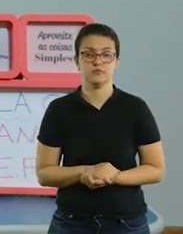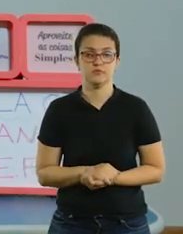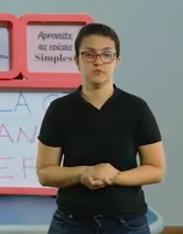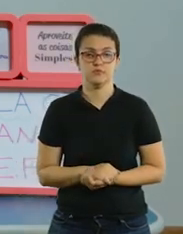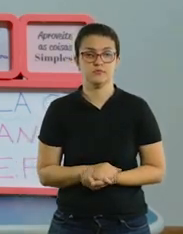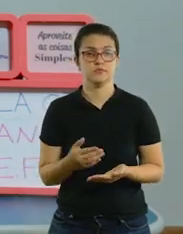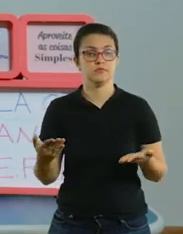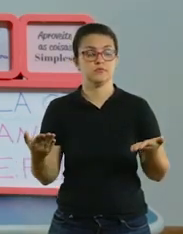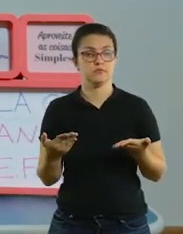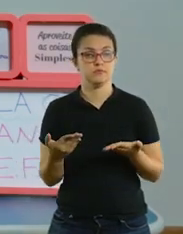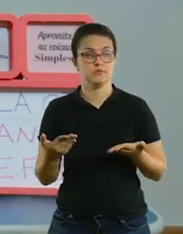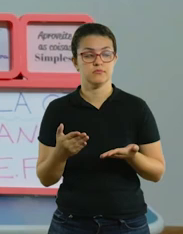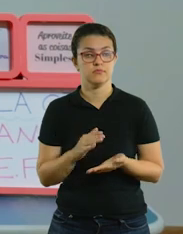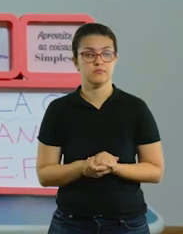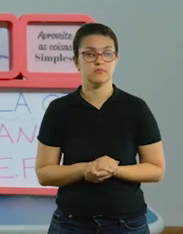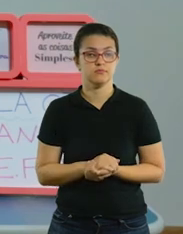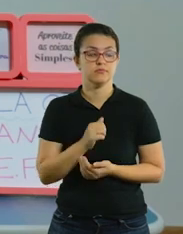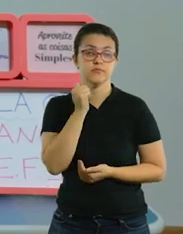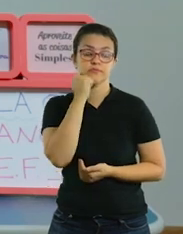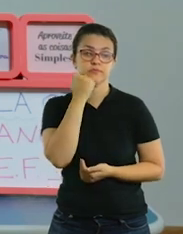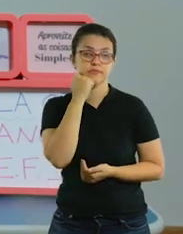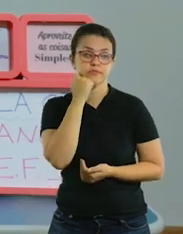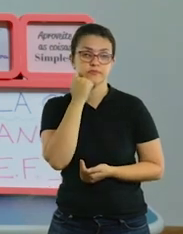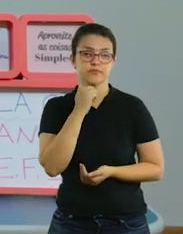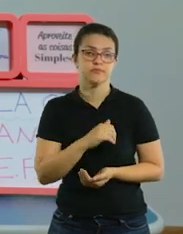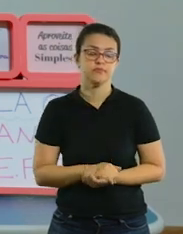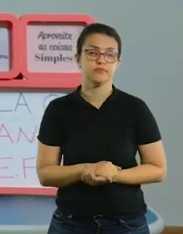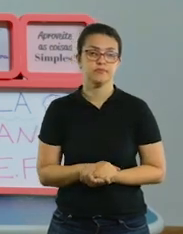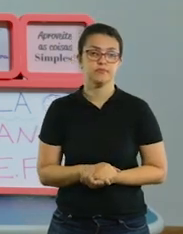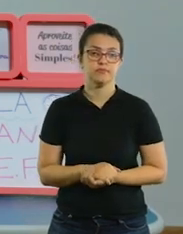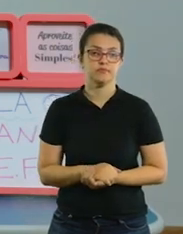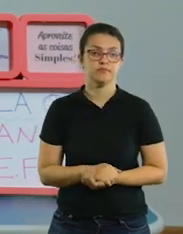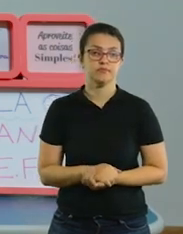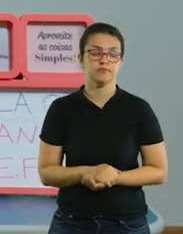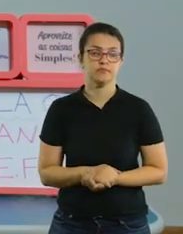bem? Agora vamos às ciências.